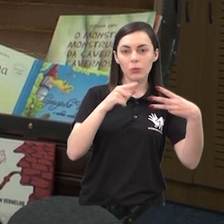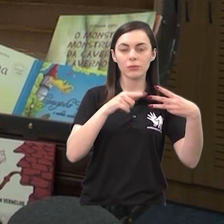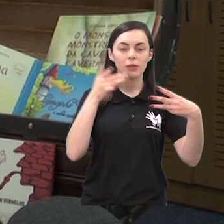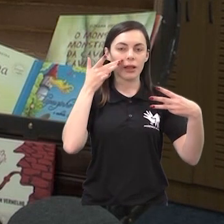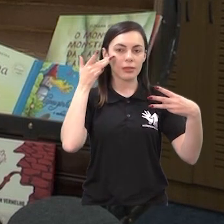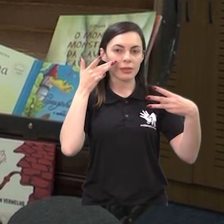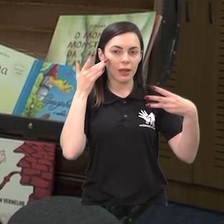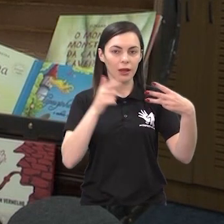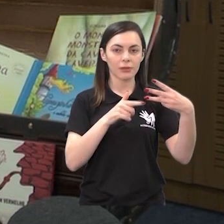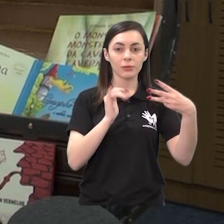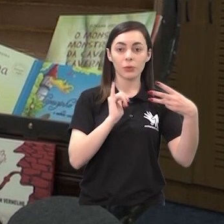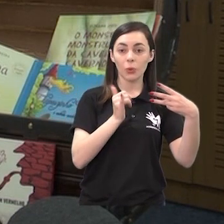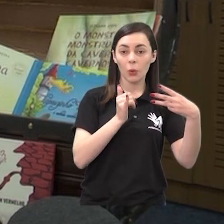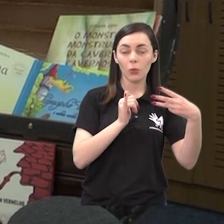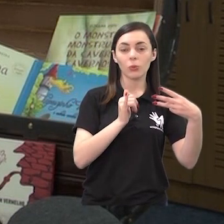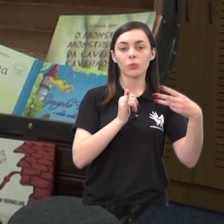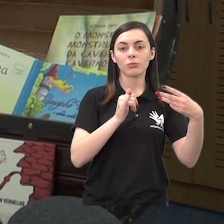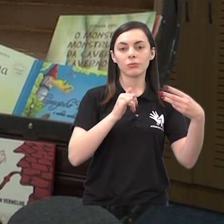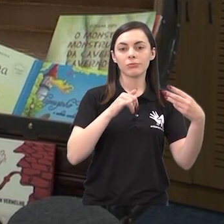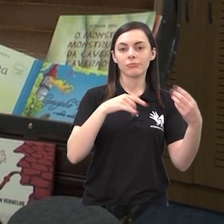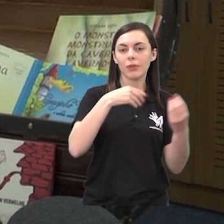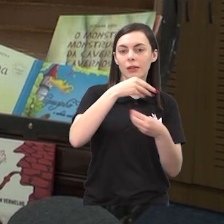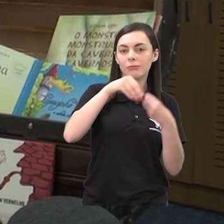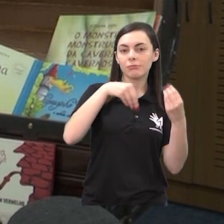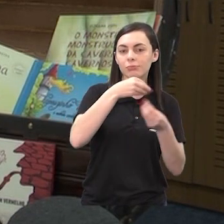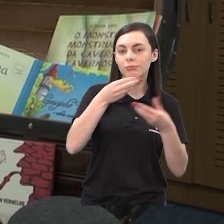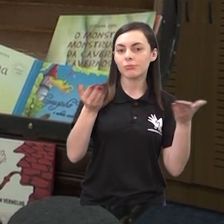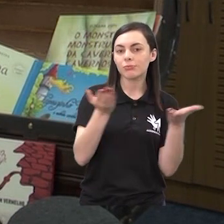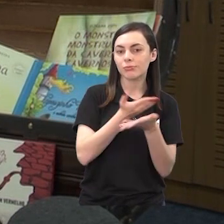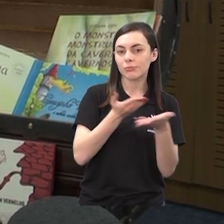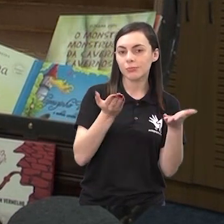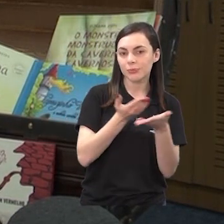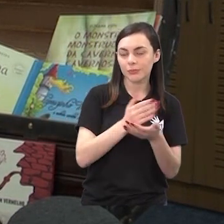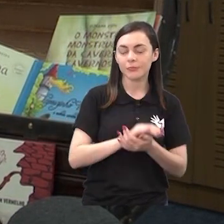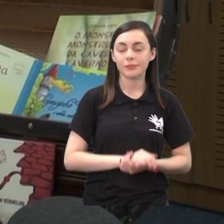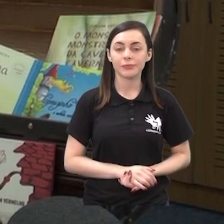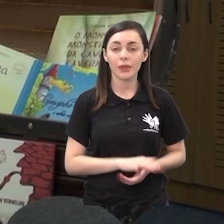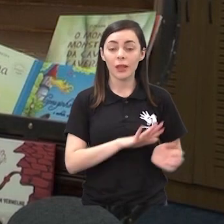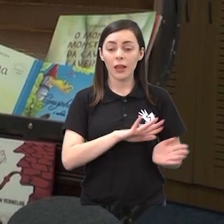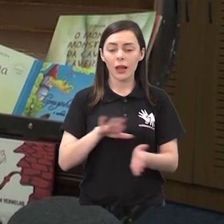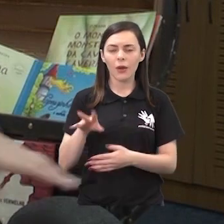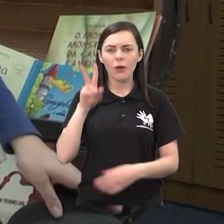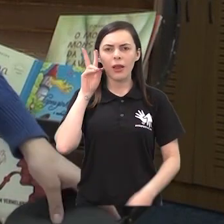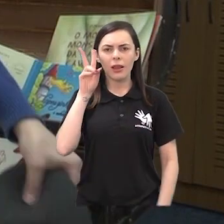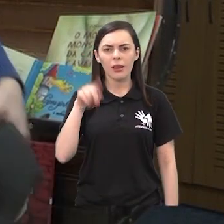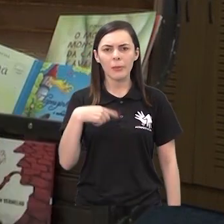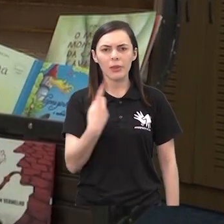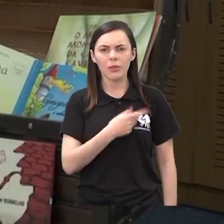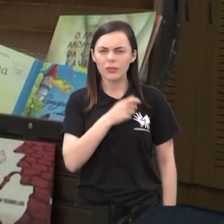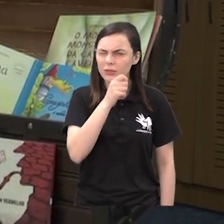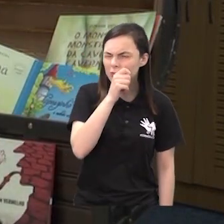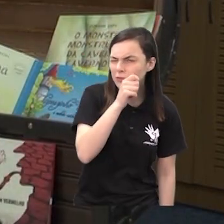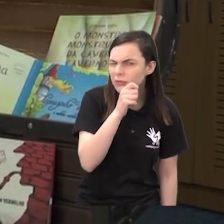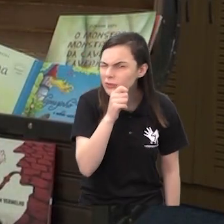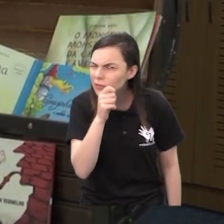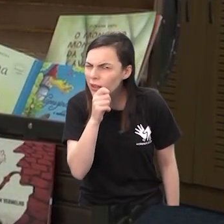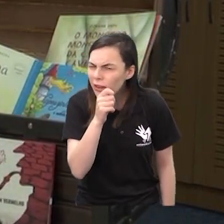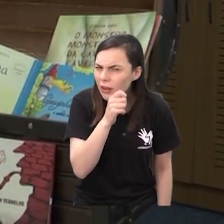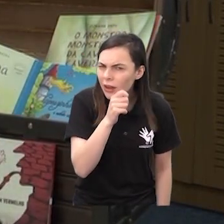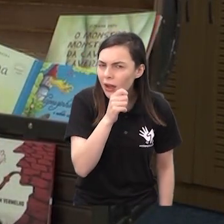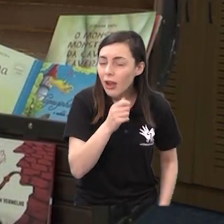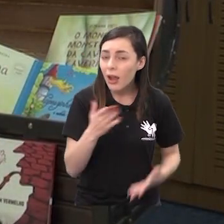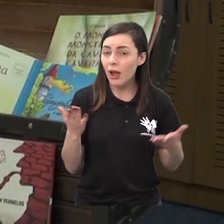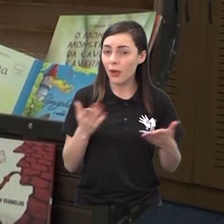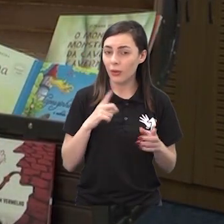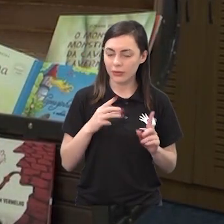Ari Areia. Agora que nós descobrimos tantas coisas, lembram que nós somos detetives? Pois é, detetives. Agora, então, nós vamos